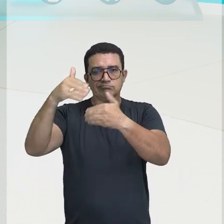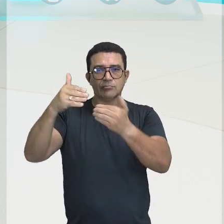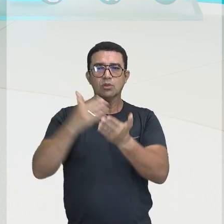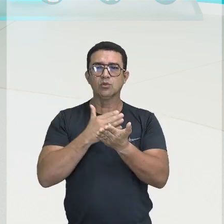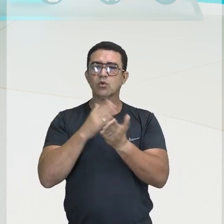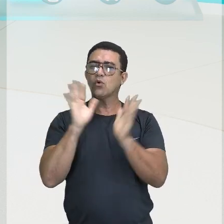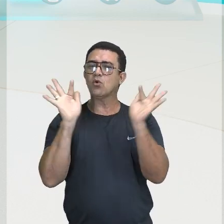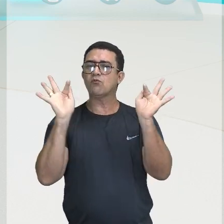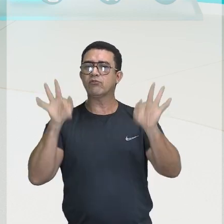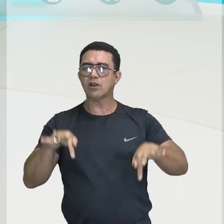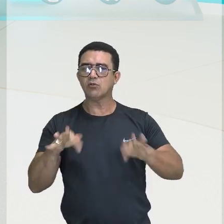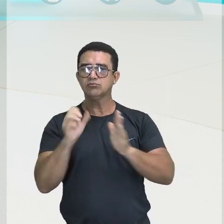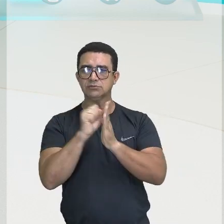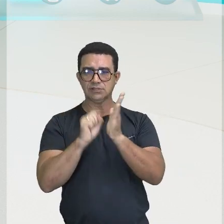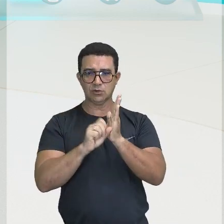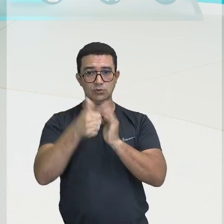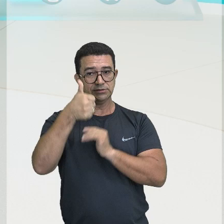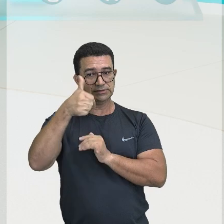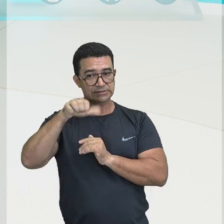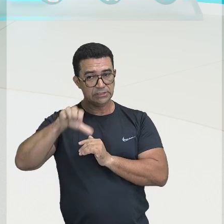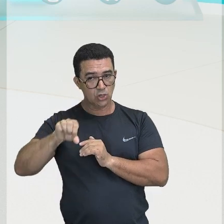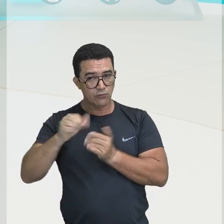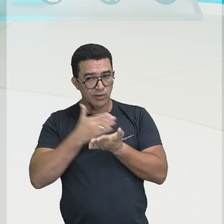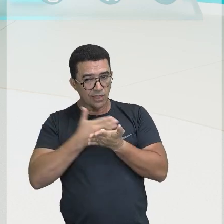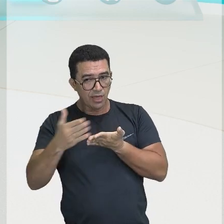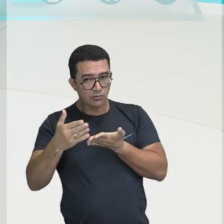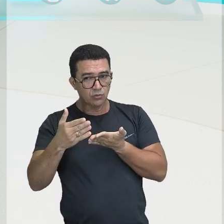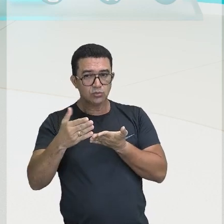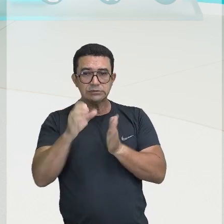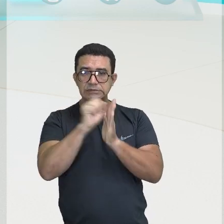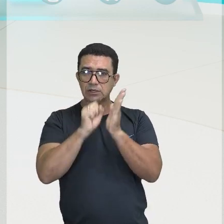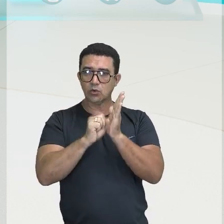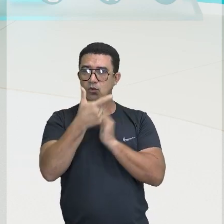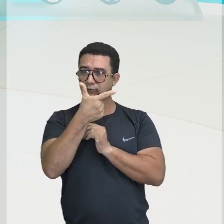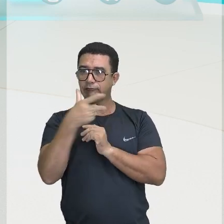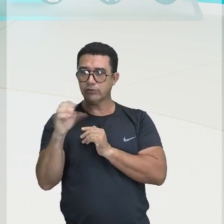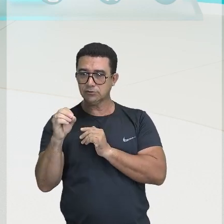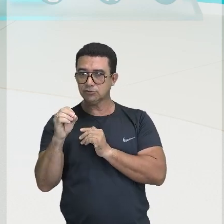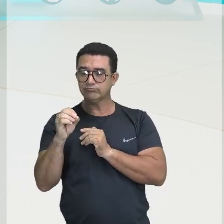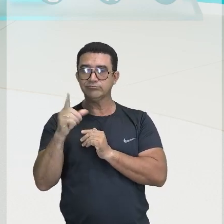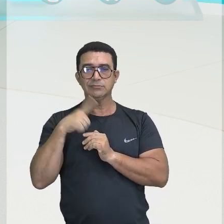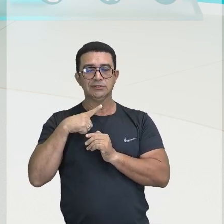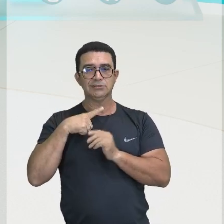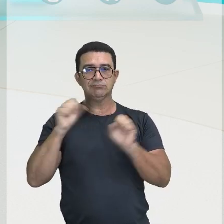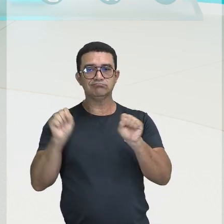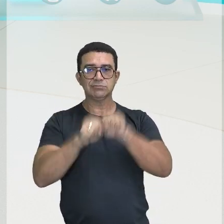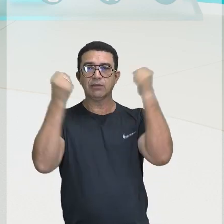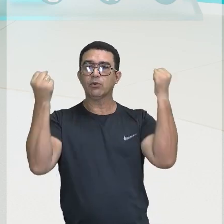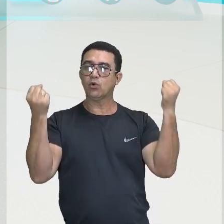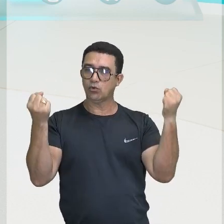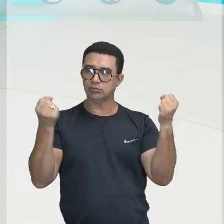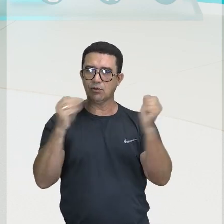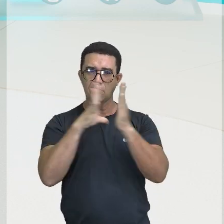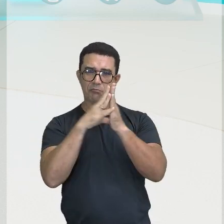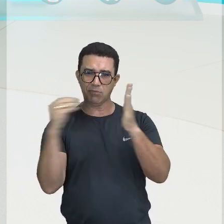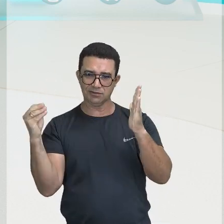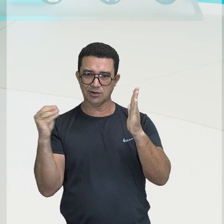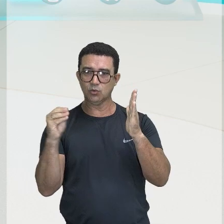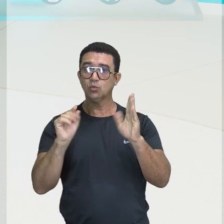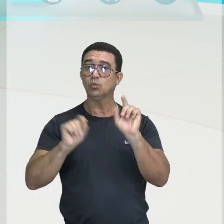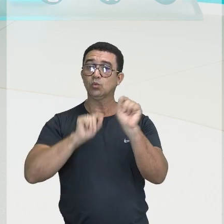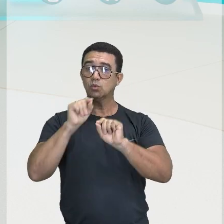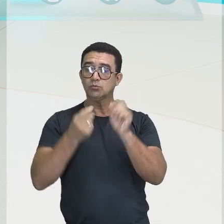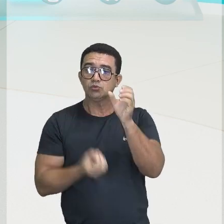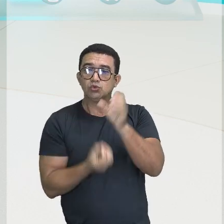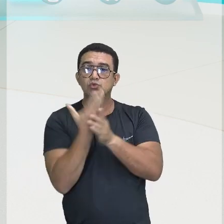no final do século XIX, início do século XX, houve uma ruptura na arte, houve o